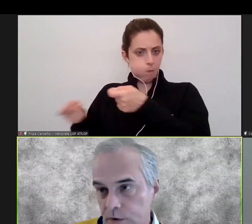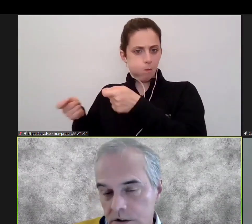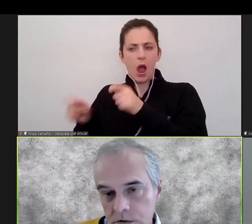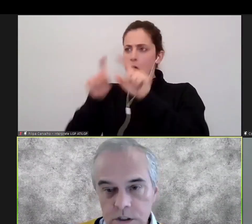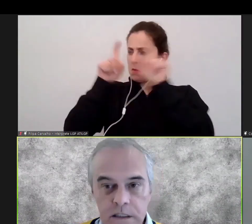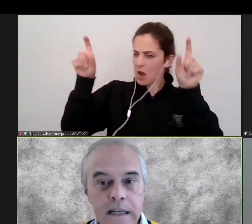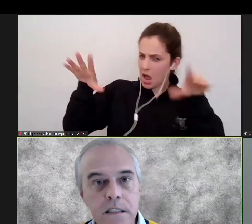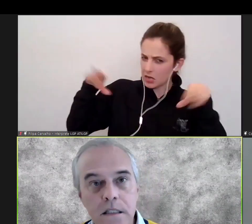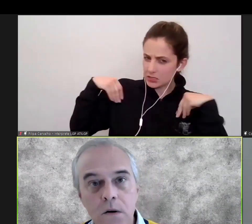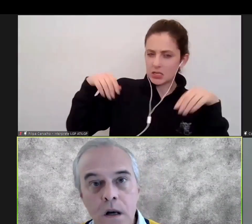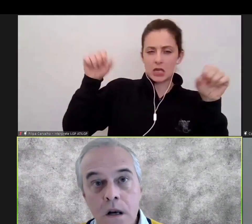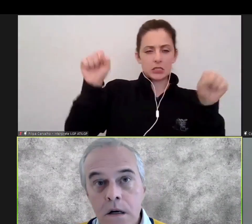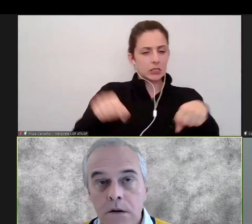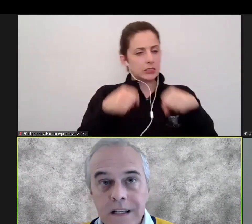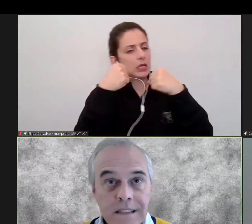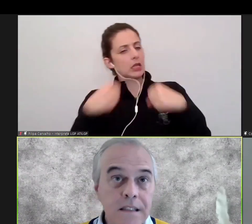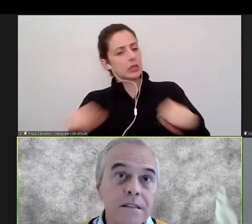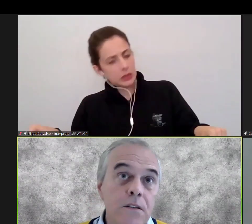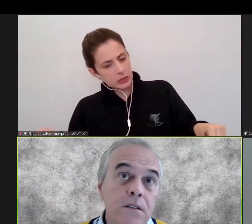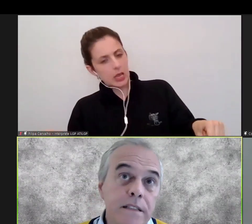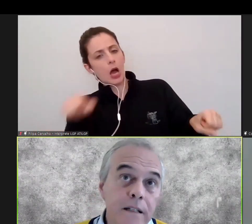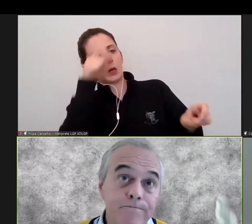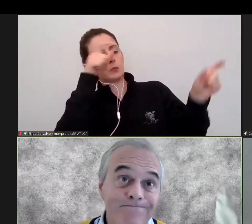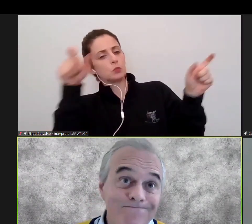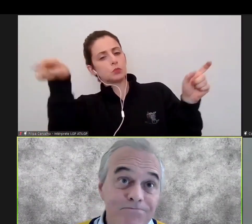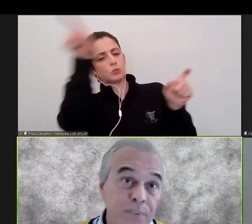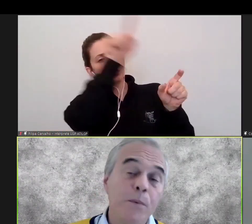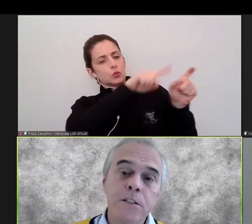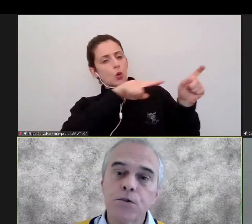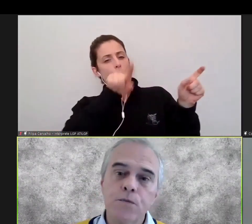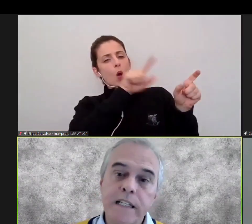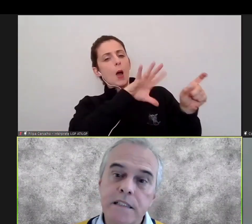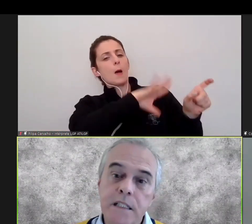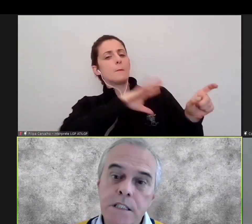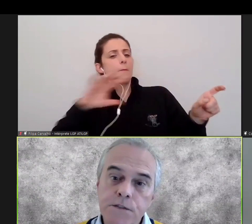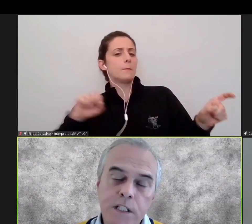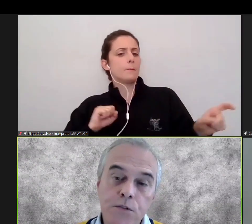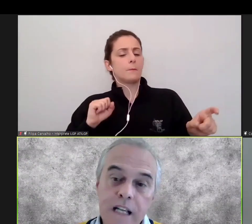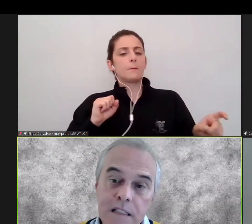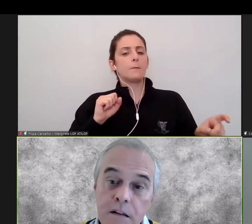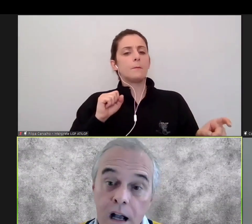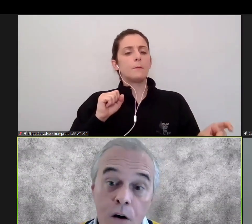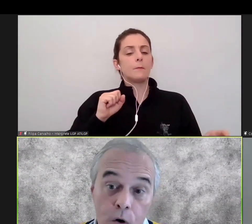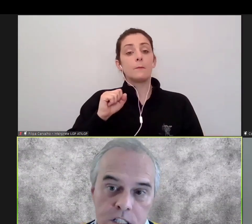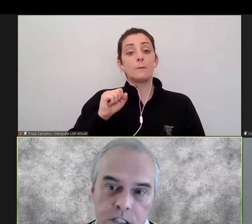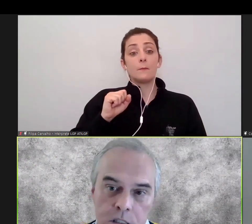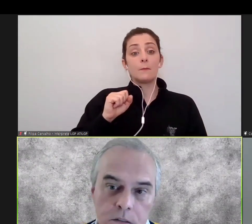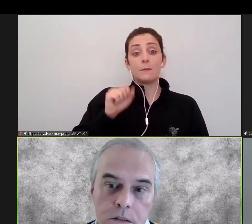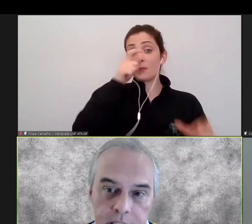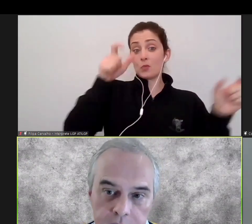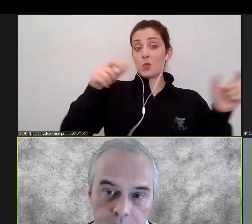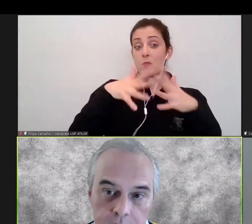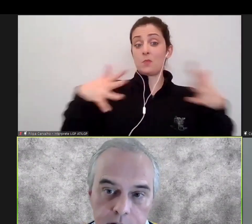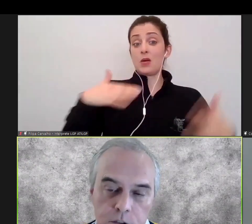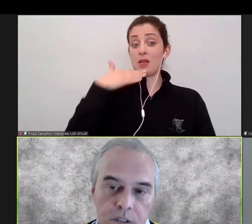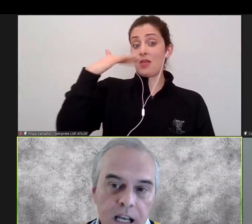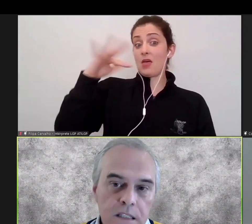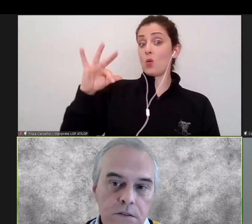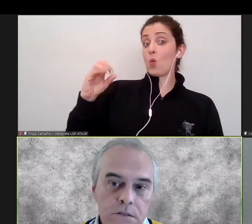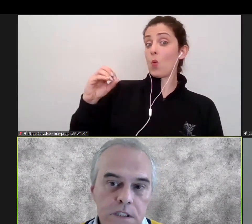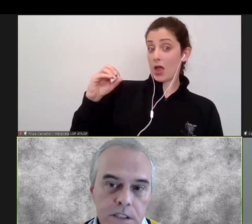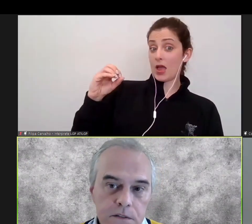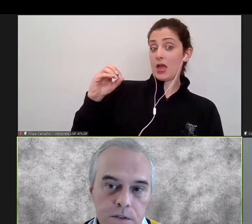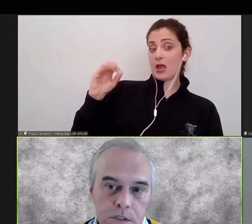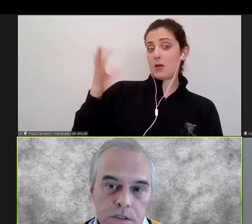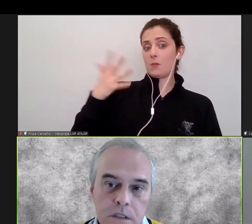nos políticos que lá estão. Qualquer cidadão que tenha pelo menos 40 anos foi educado aonde? E no quê? Ele foi educado